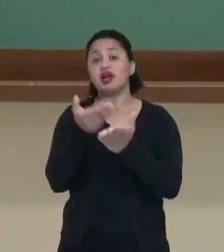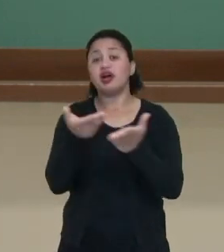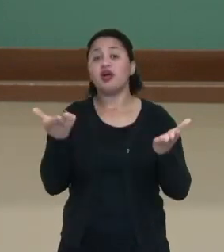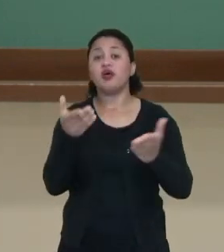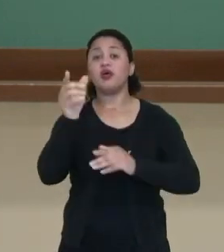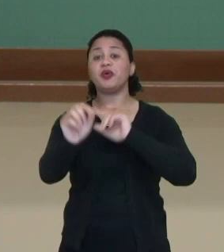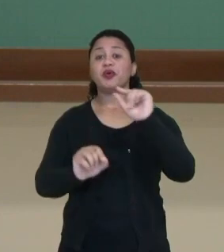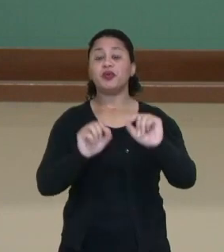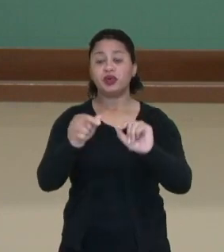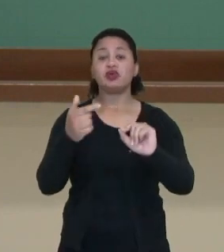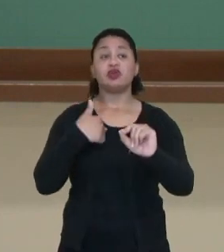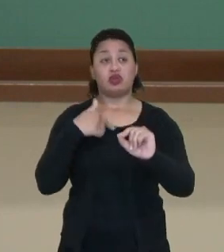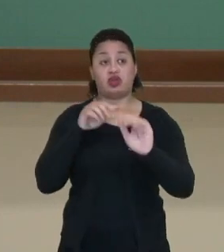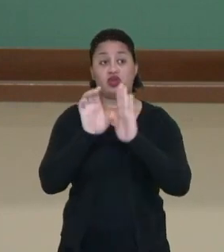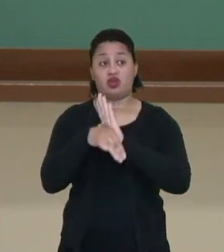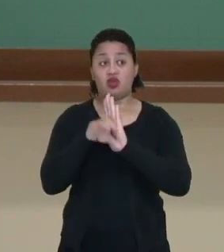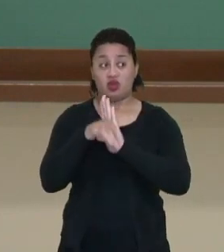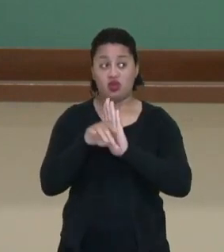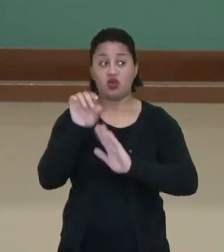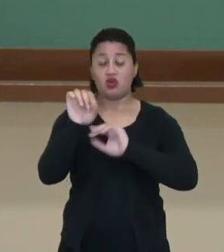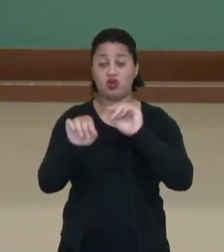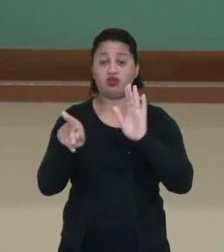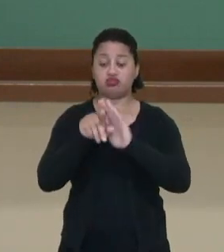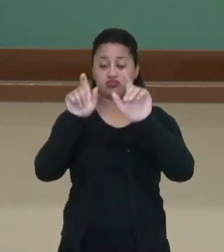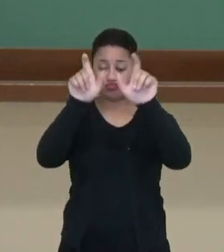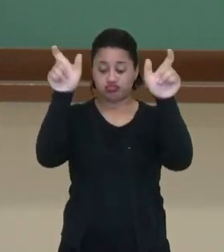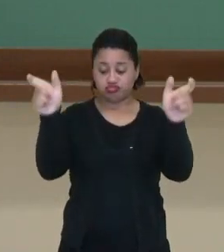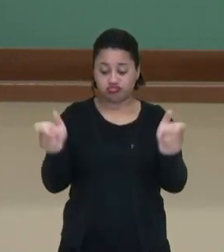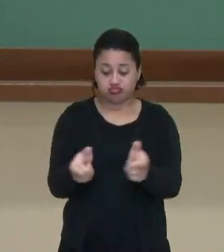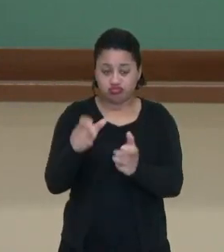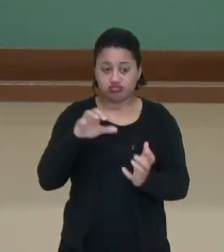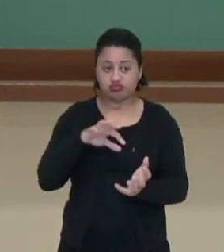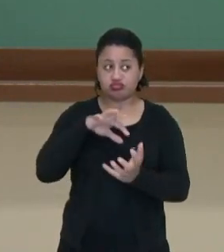de hoje? O conceito de atmosfera